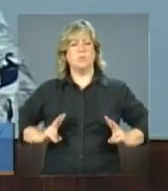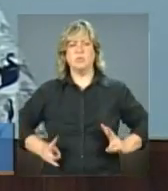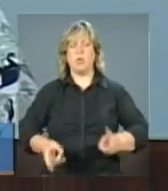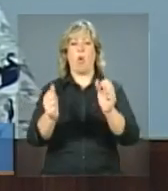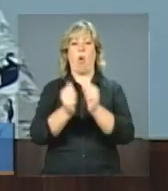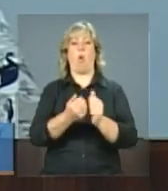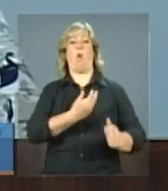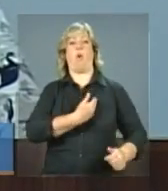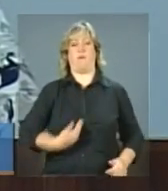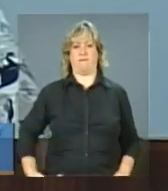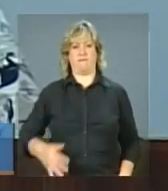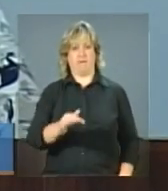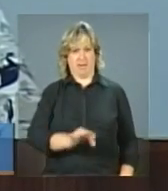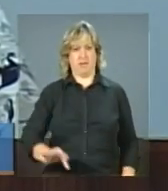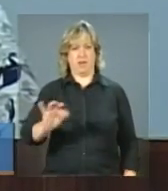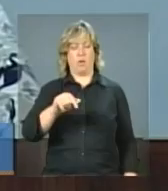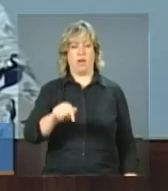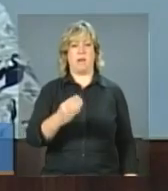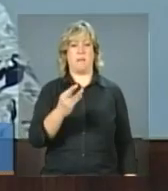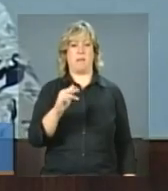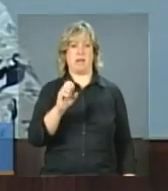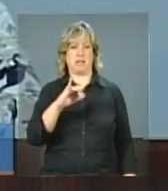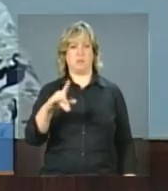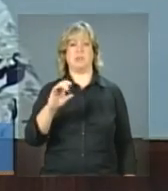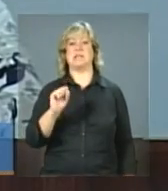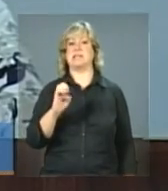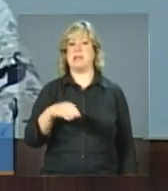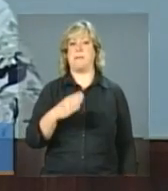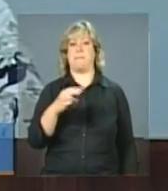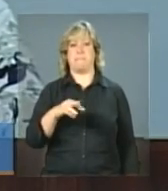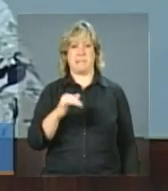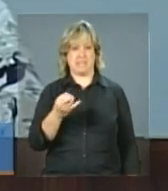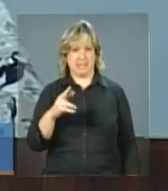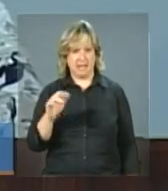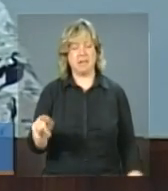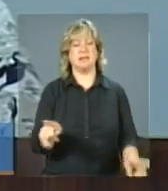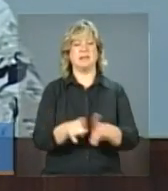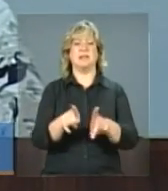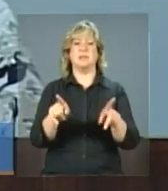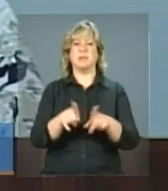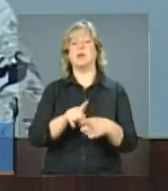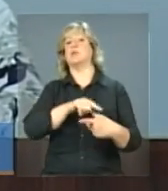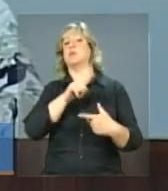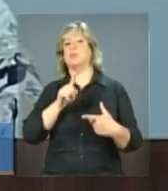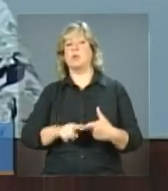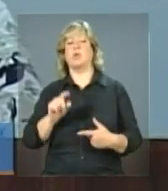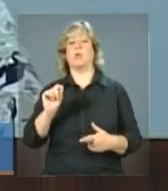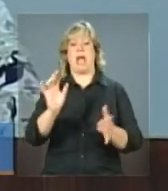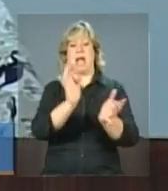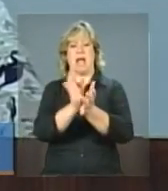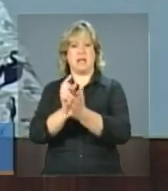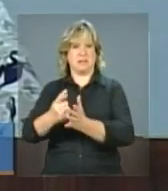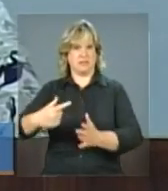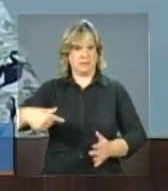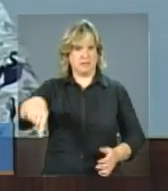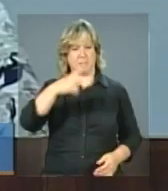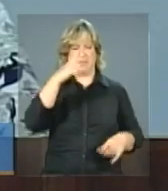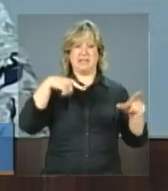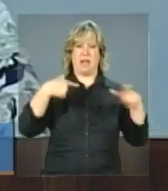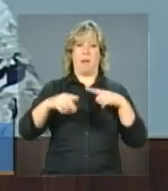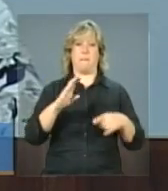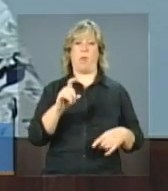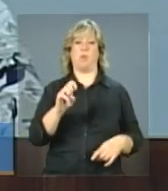governo federal, com o Brasil Sem Miséria, e, dois, que a área social, em especial os gestores do Bolsa Família,